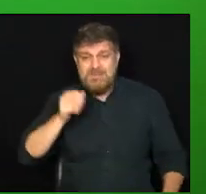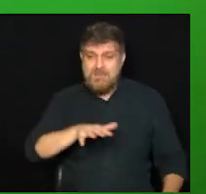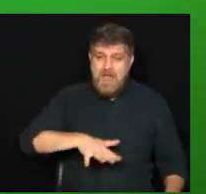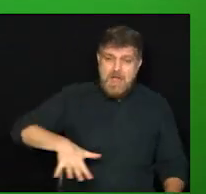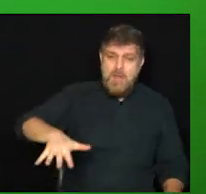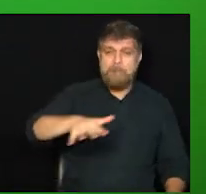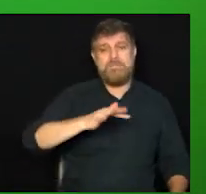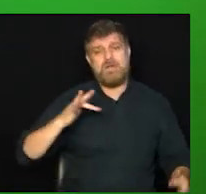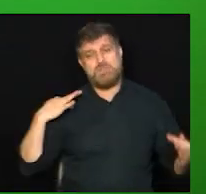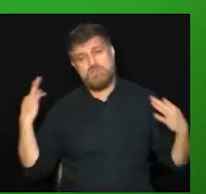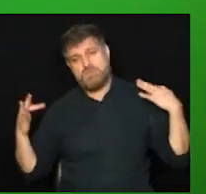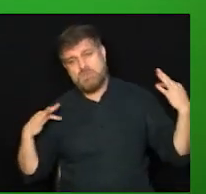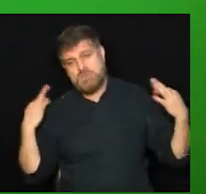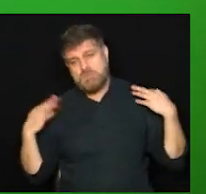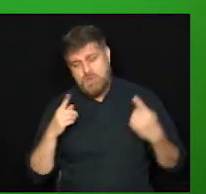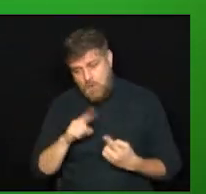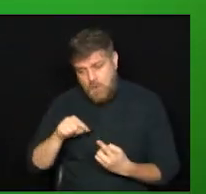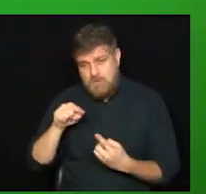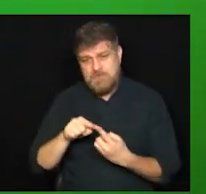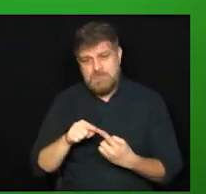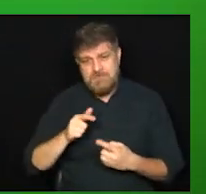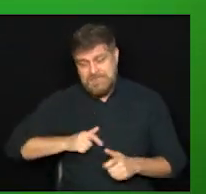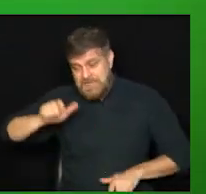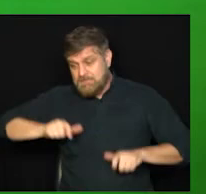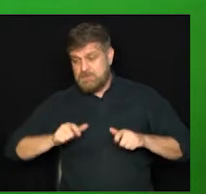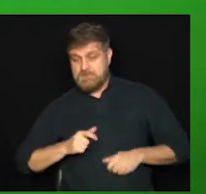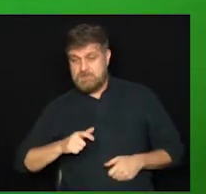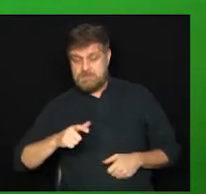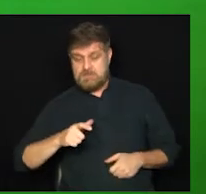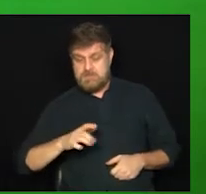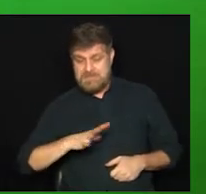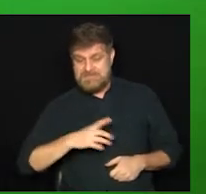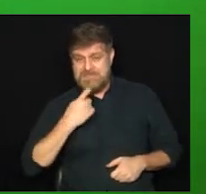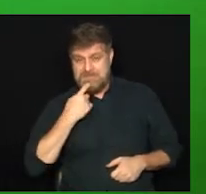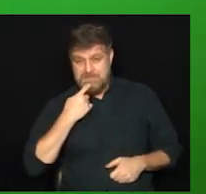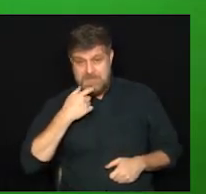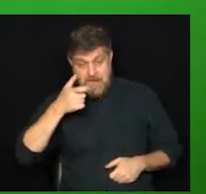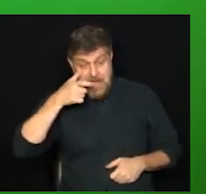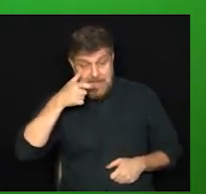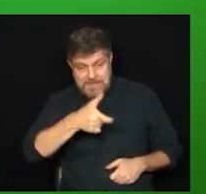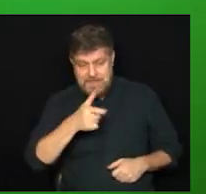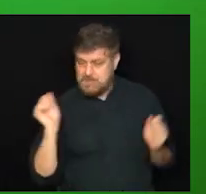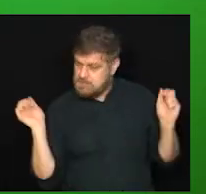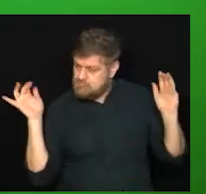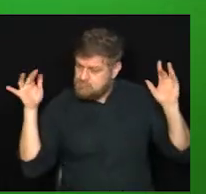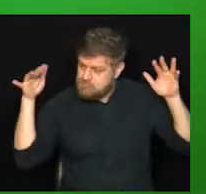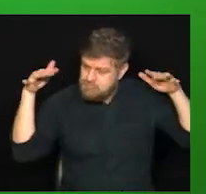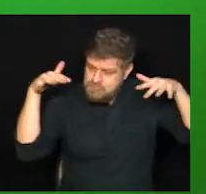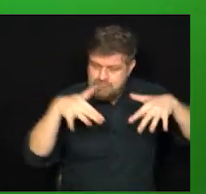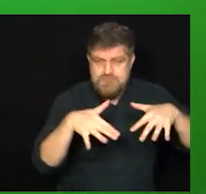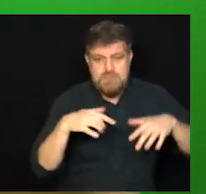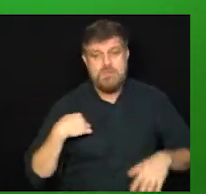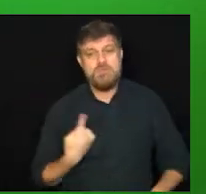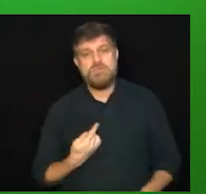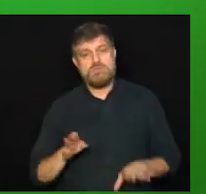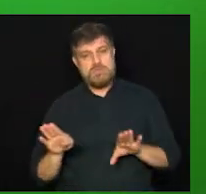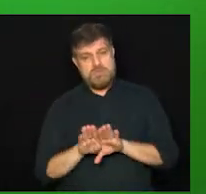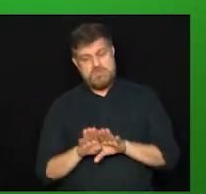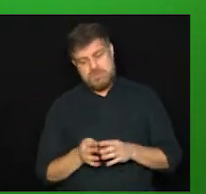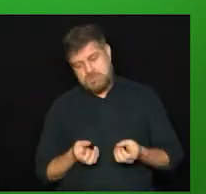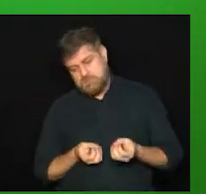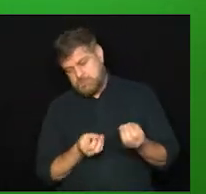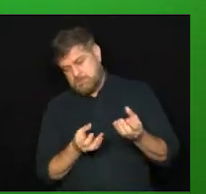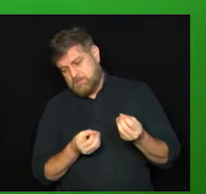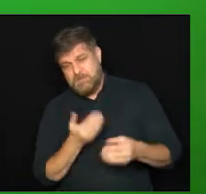aumentar a frequência do turismo, do turista em Campinas, né? Isso a gente também colocou, e eu peço